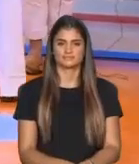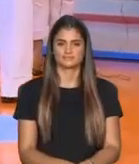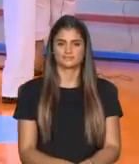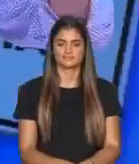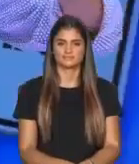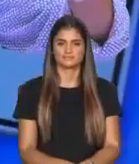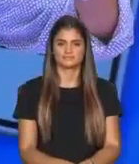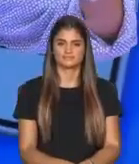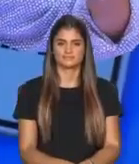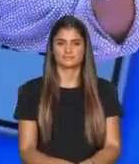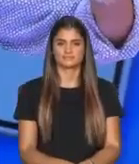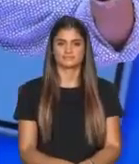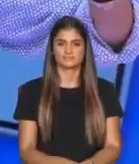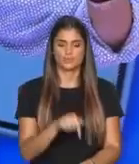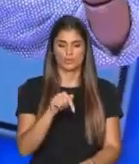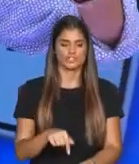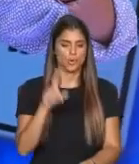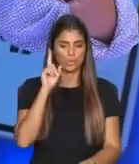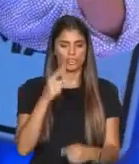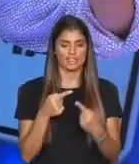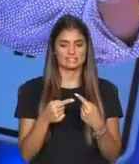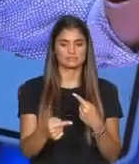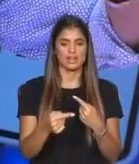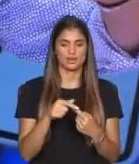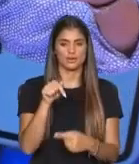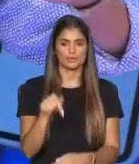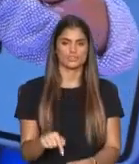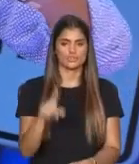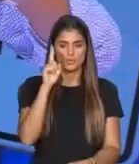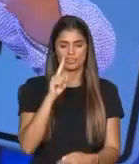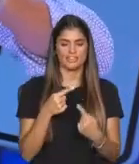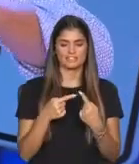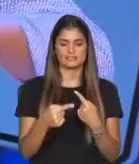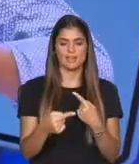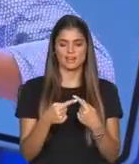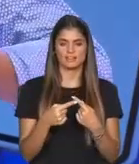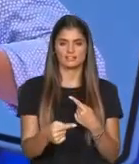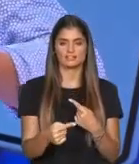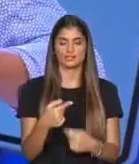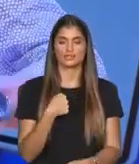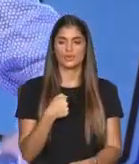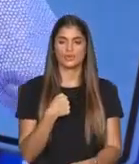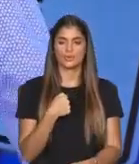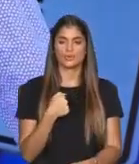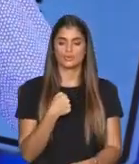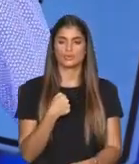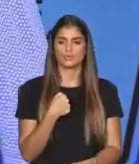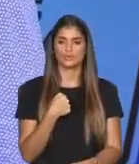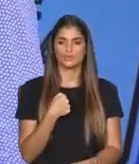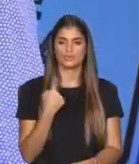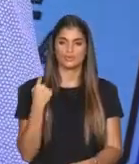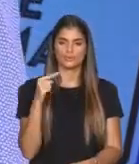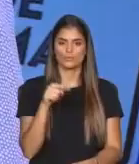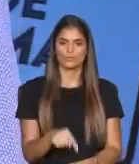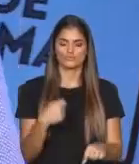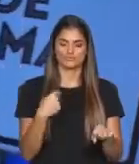Por ser dia de semana, por ser dia de semana, eu vim montado numa